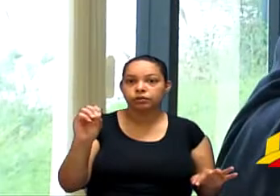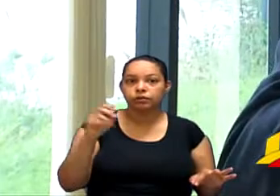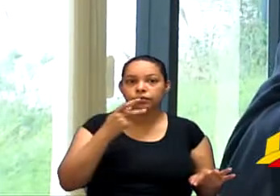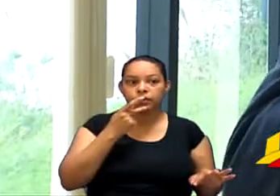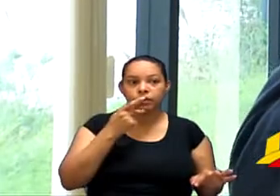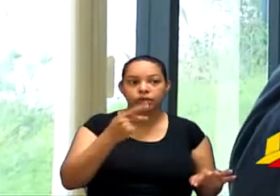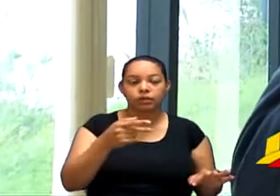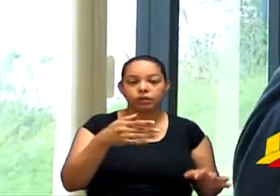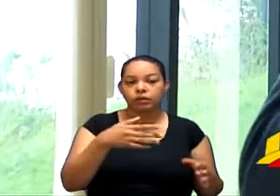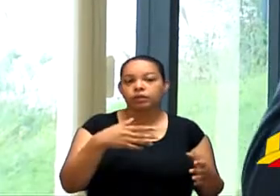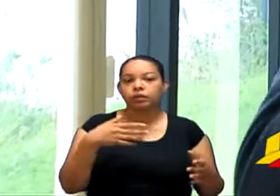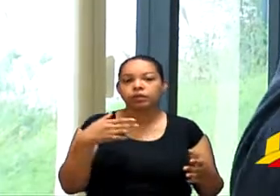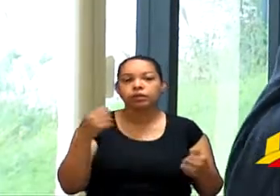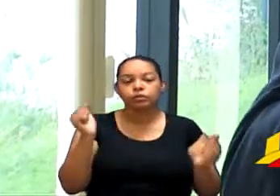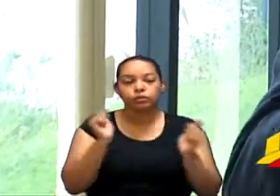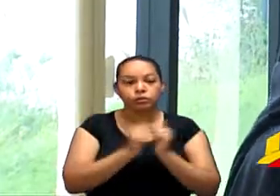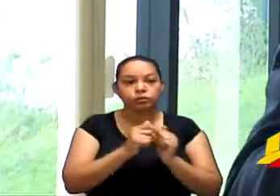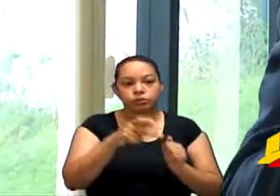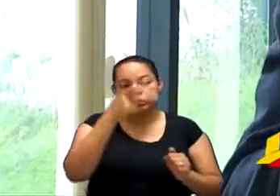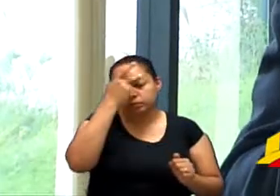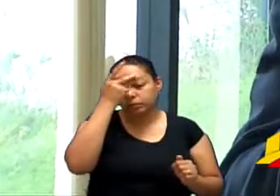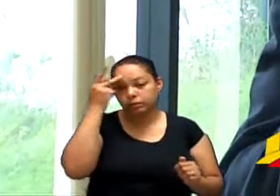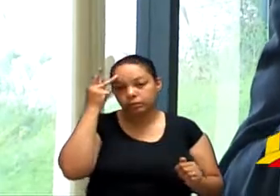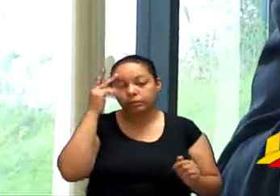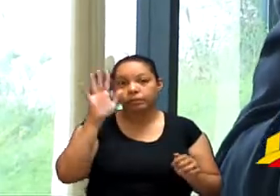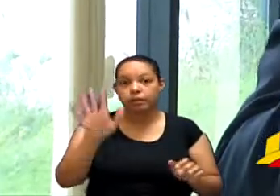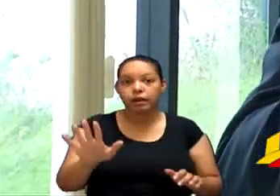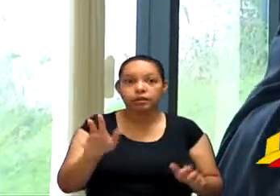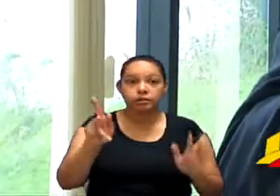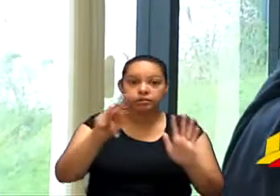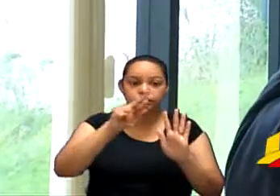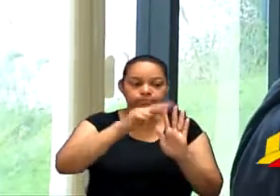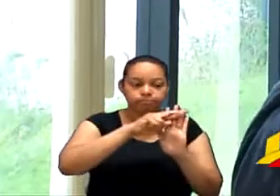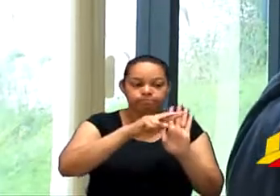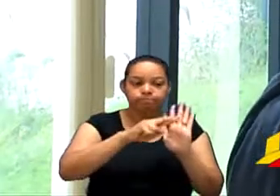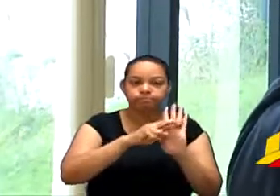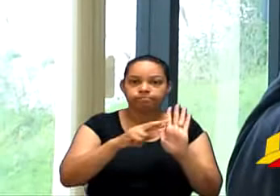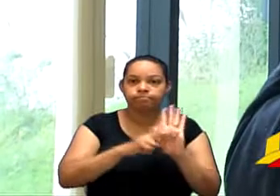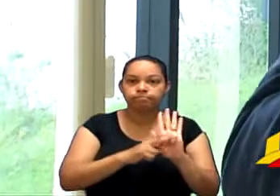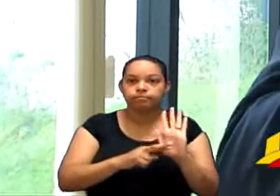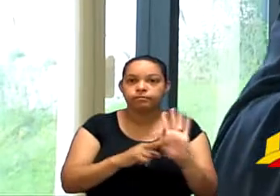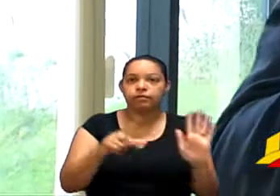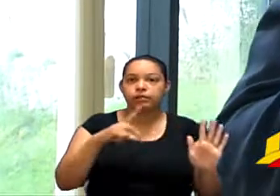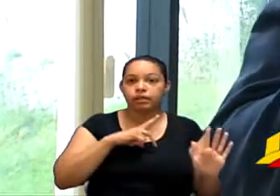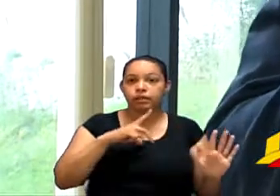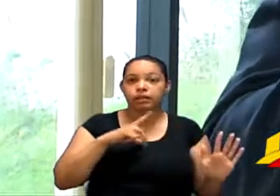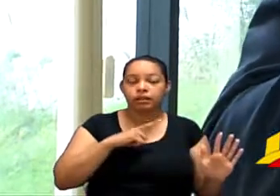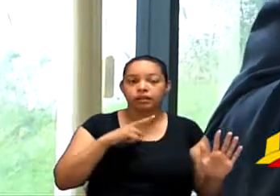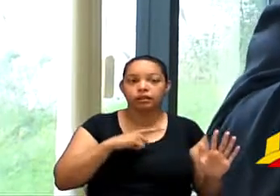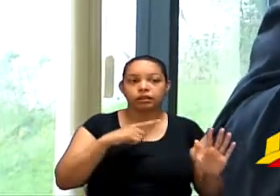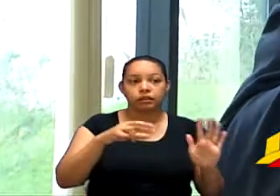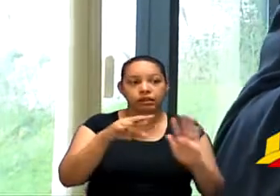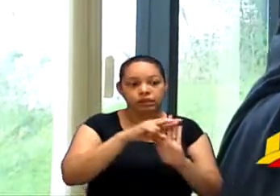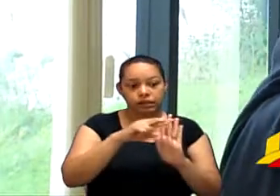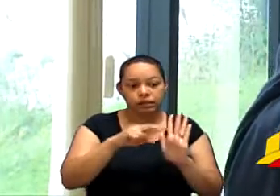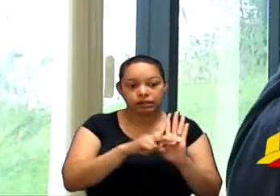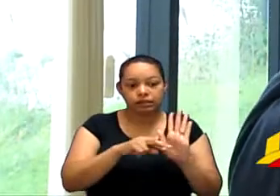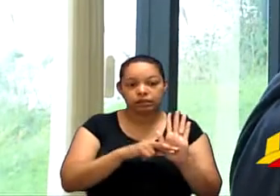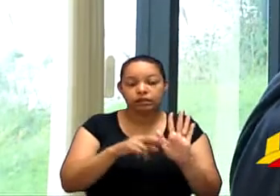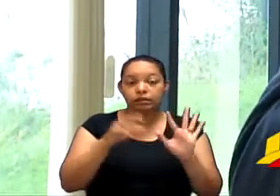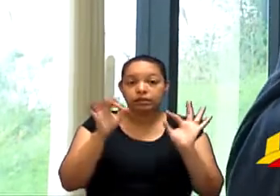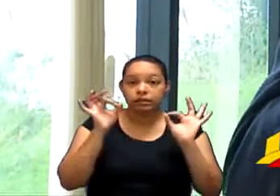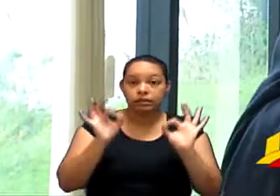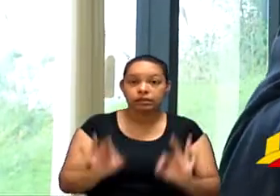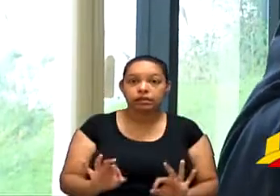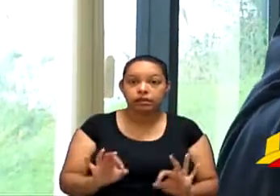e tem que ser assim tal só que tem regras inclusive regras de ordem legal por um projeto de